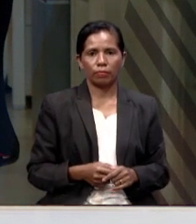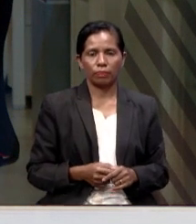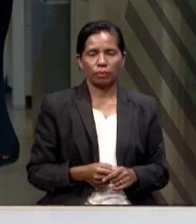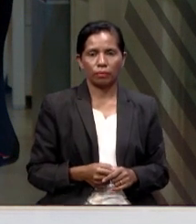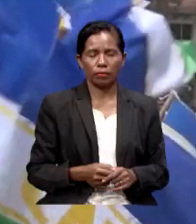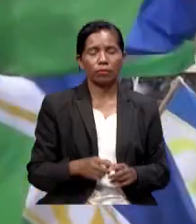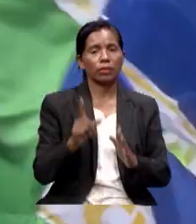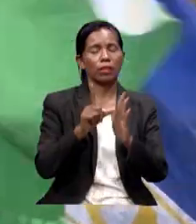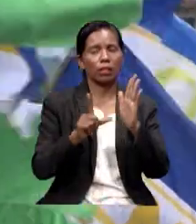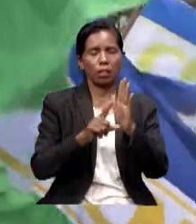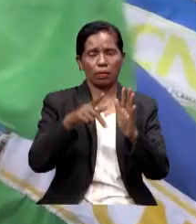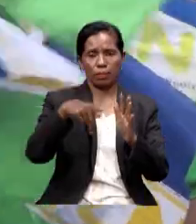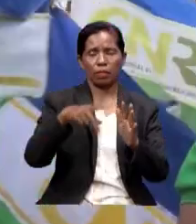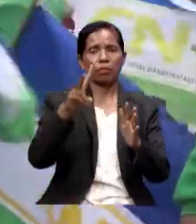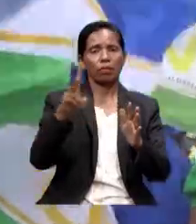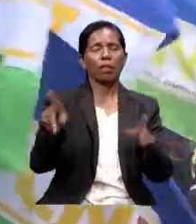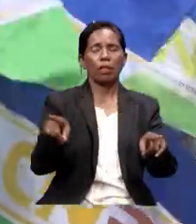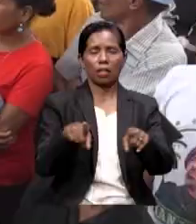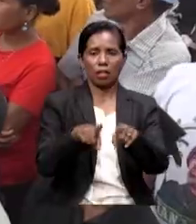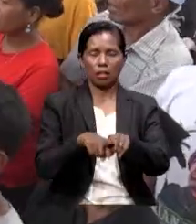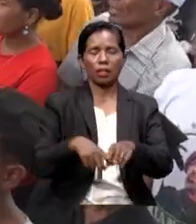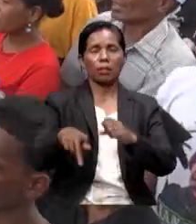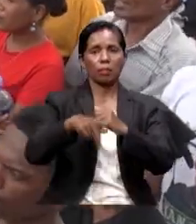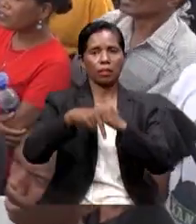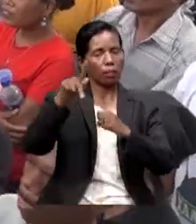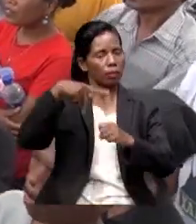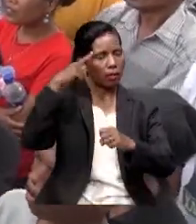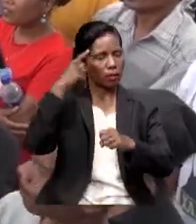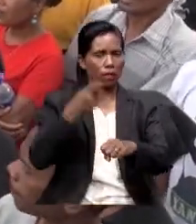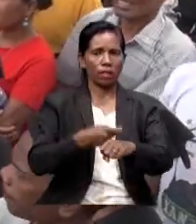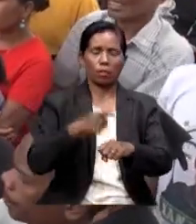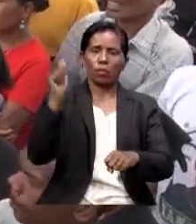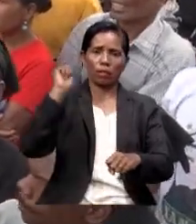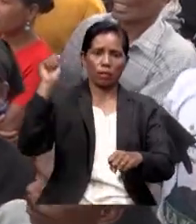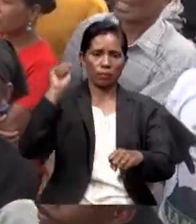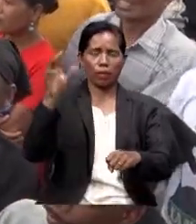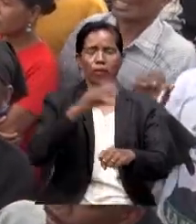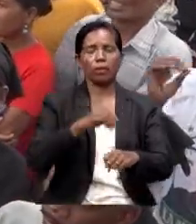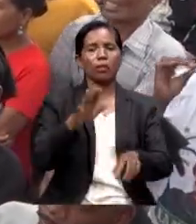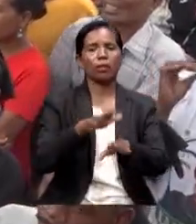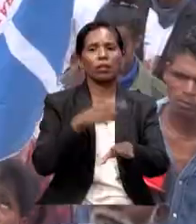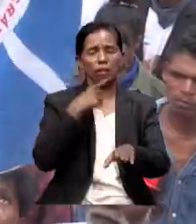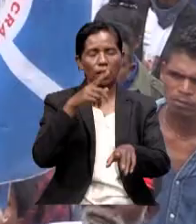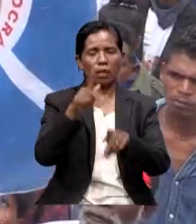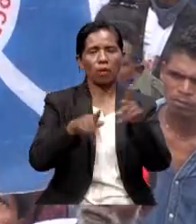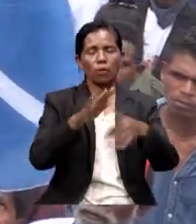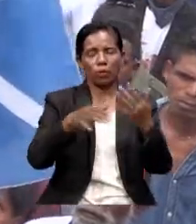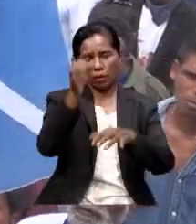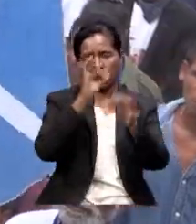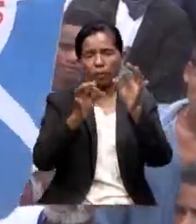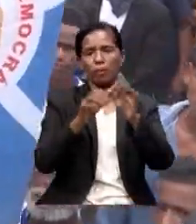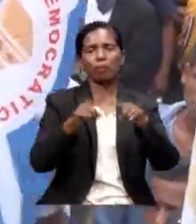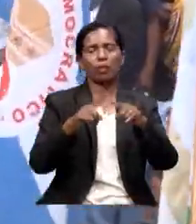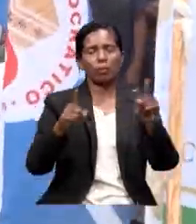Lei pensão vitalícia sai matéria campanha para partido político e a tempo campanha, onde atrai povo na confiança, mas bem bangira